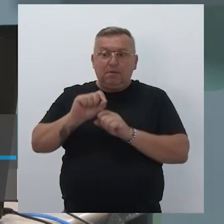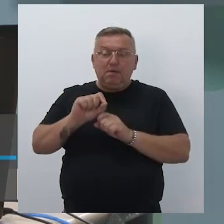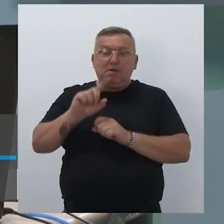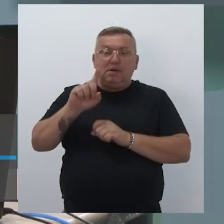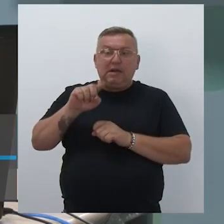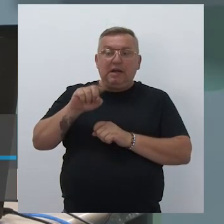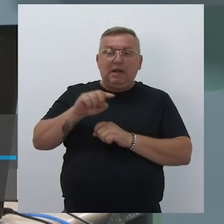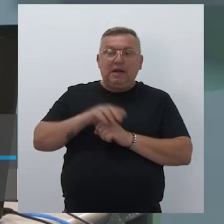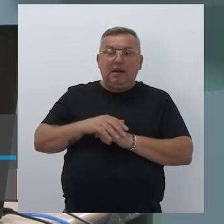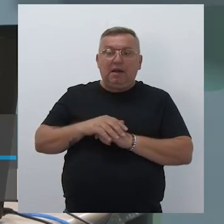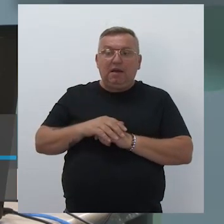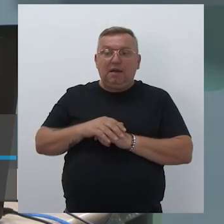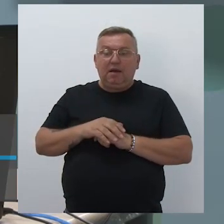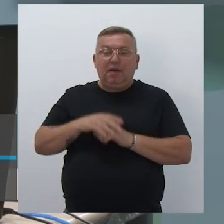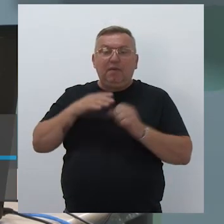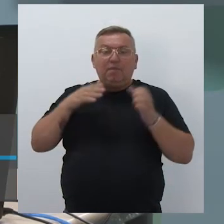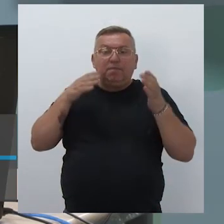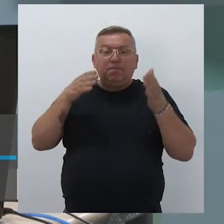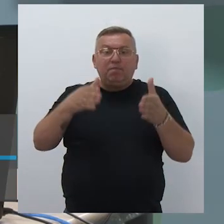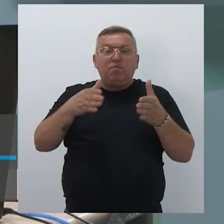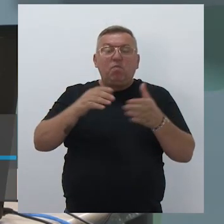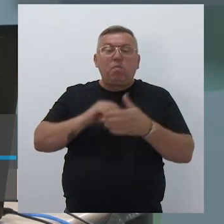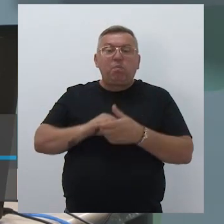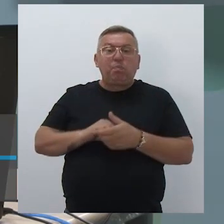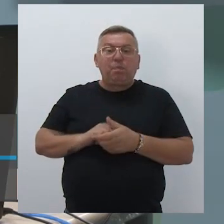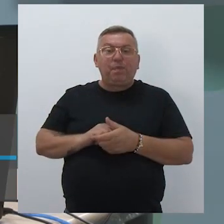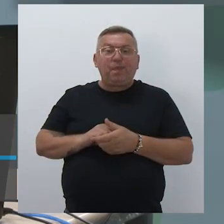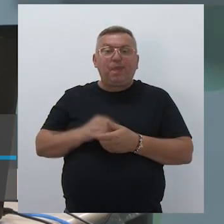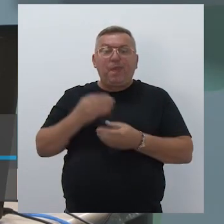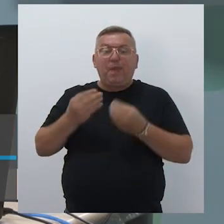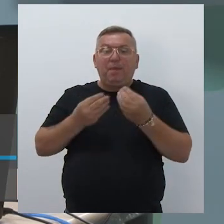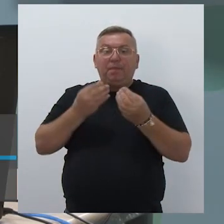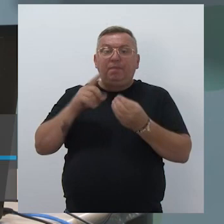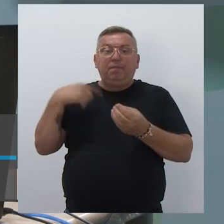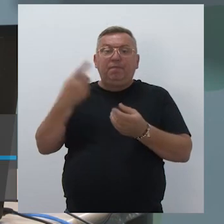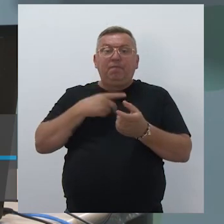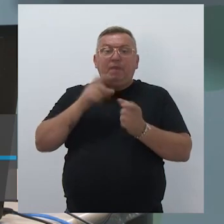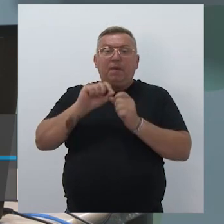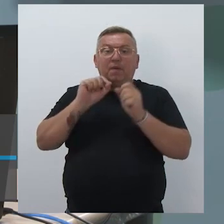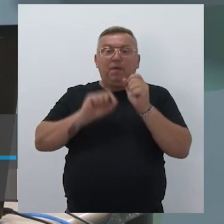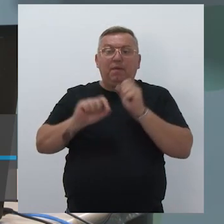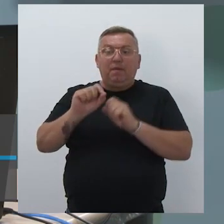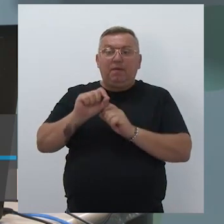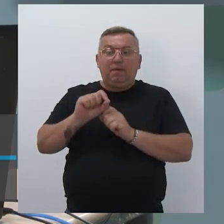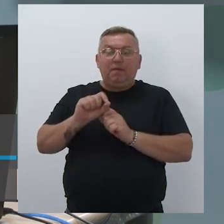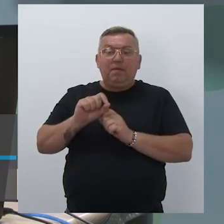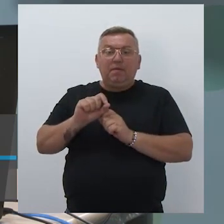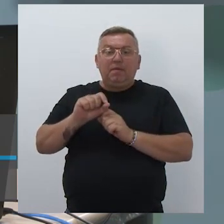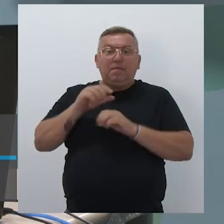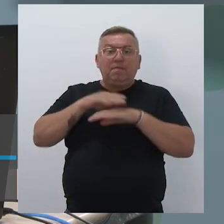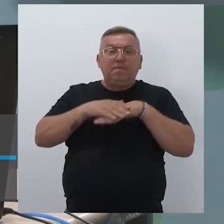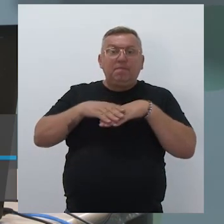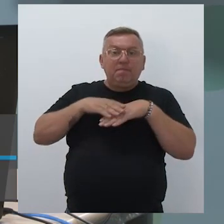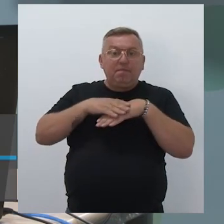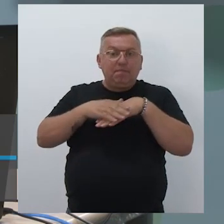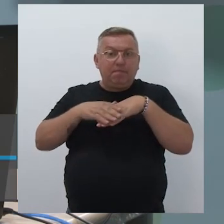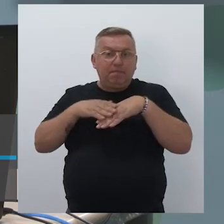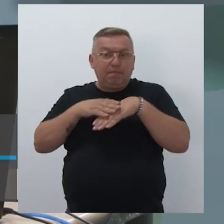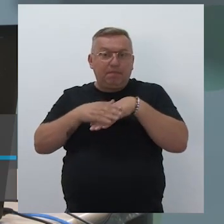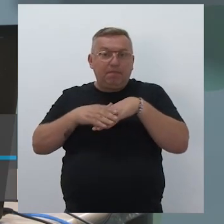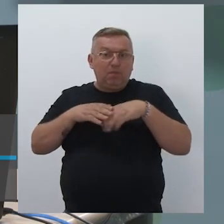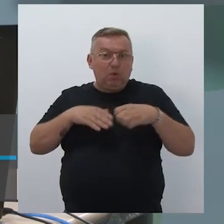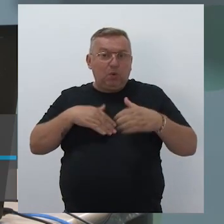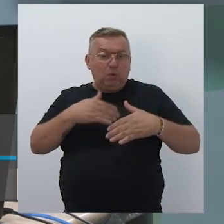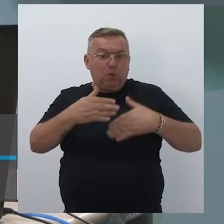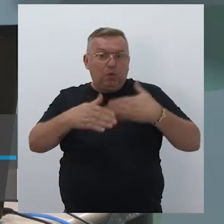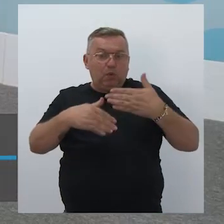foi essa abordagem, né? Como a gente faz essa conversa fluir?